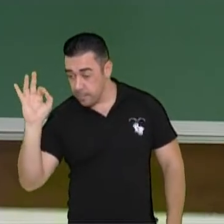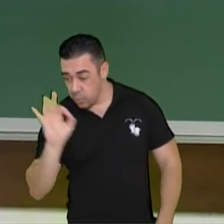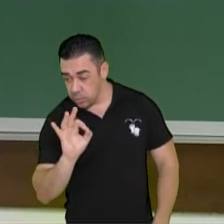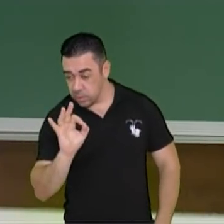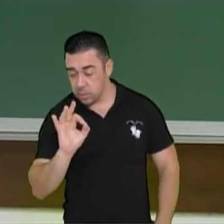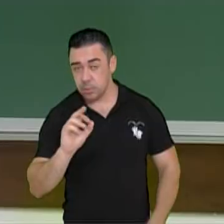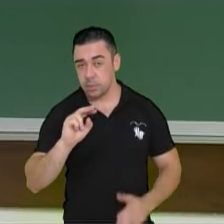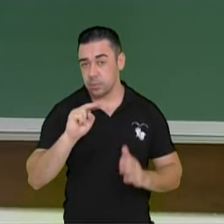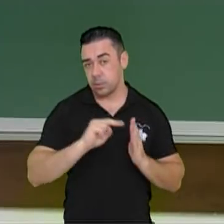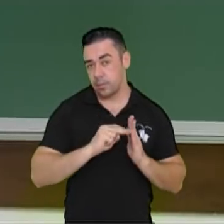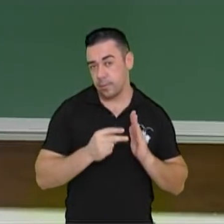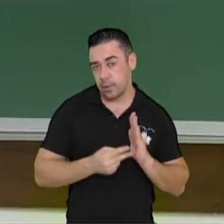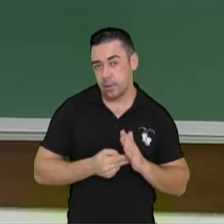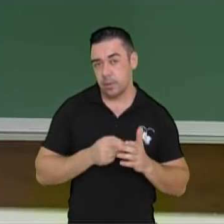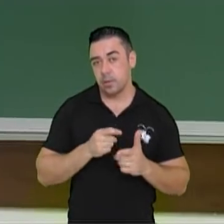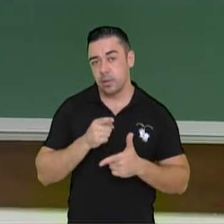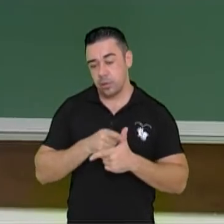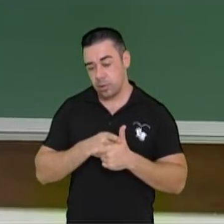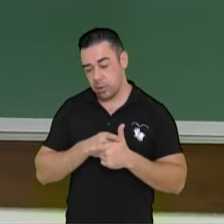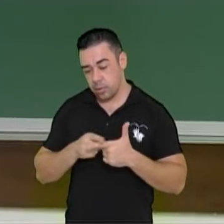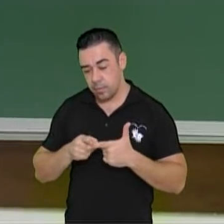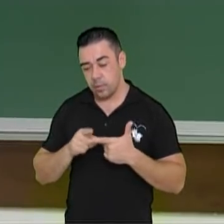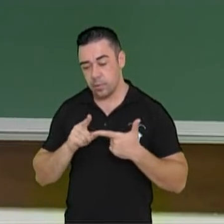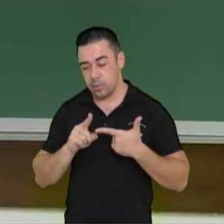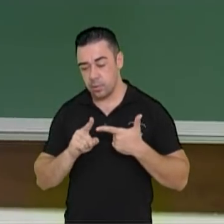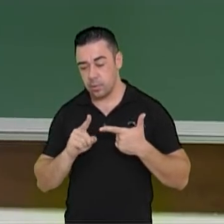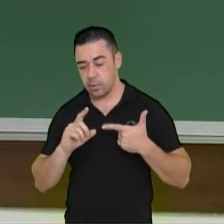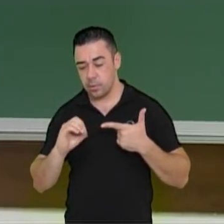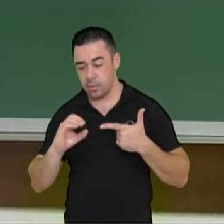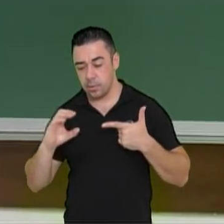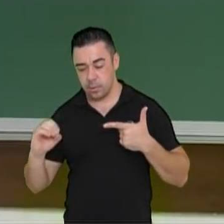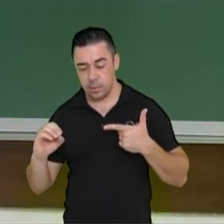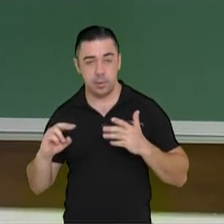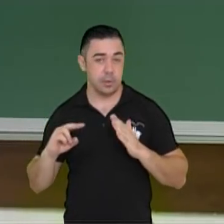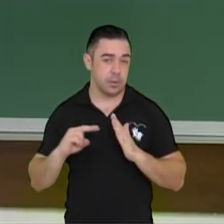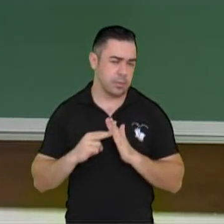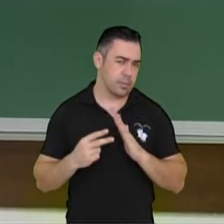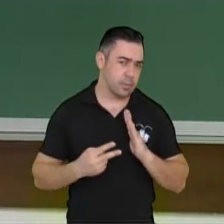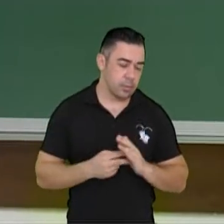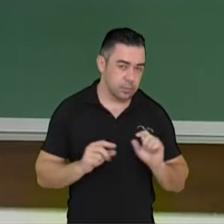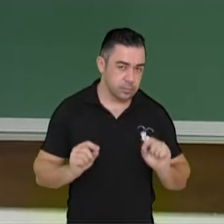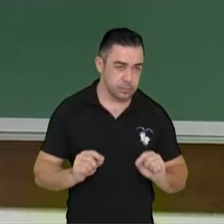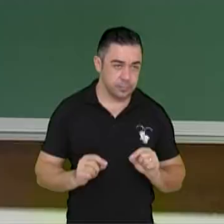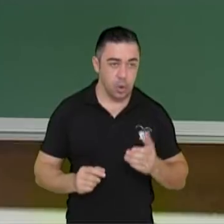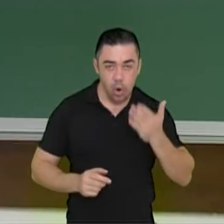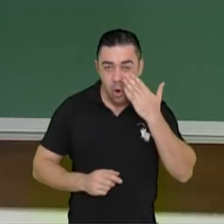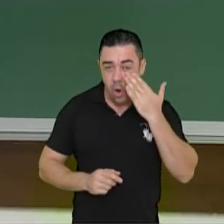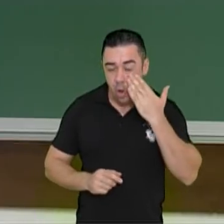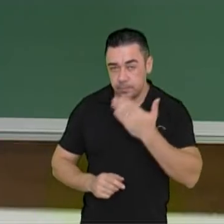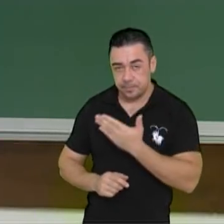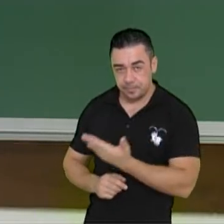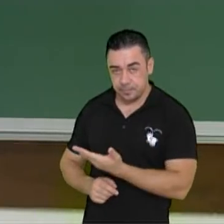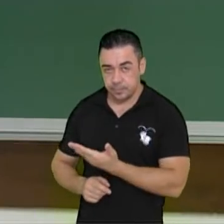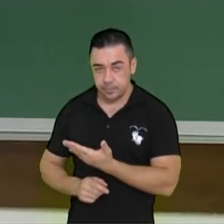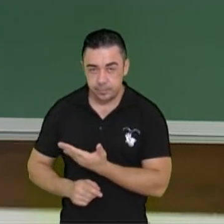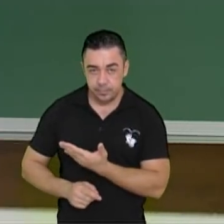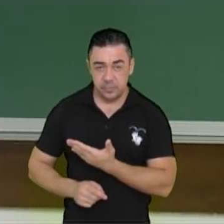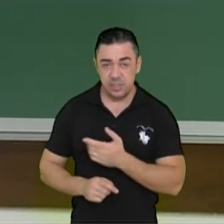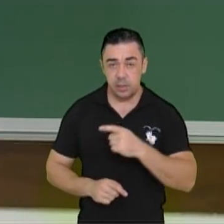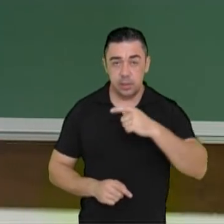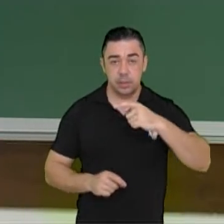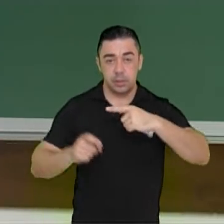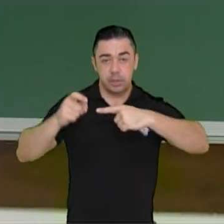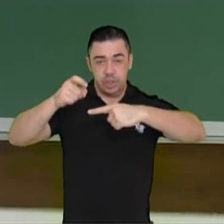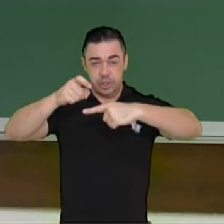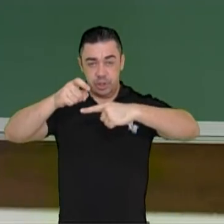porcento, basta dividi-lo por 100, ou seja, olhem aqui, ó, eu tenho o x%.